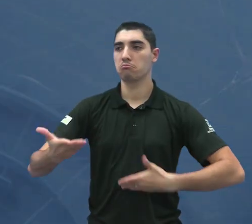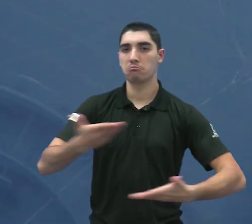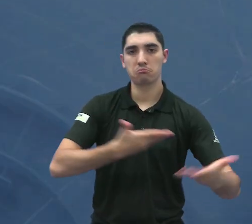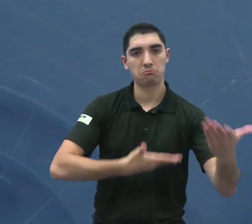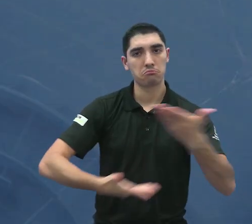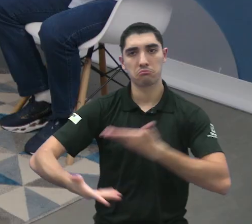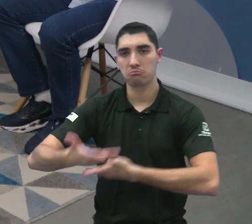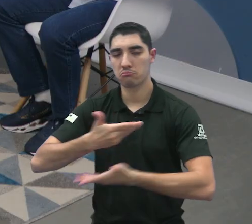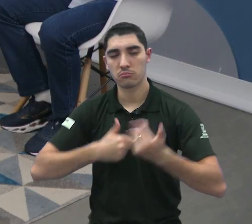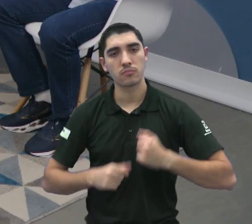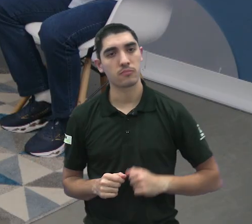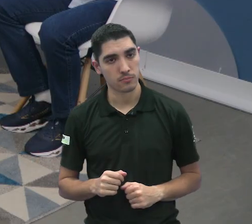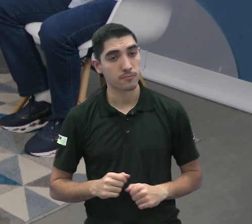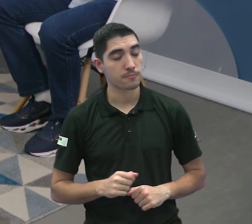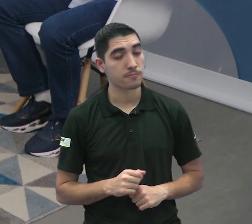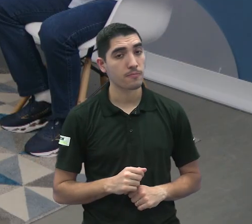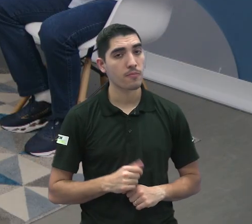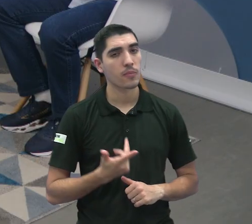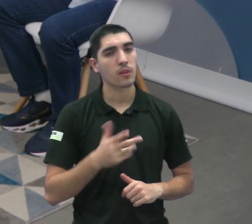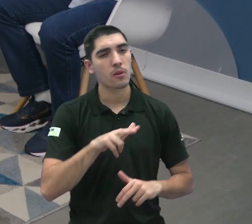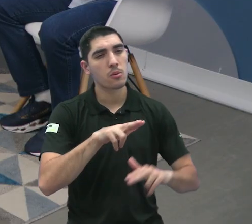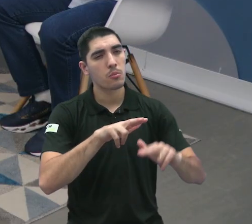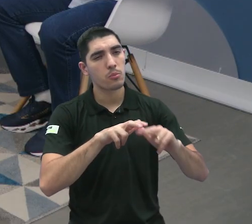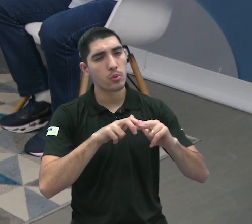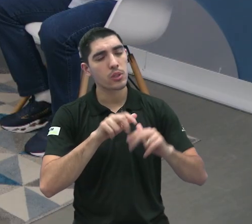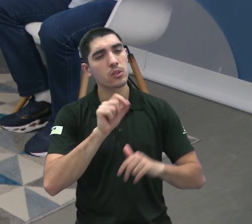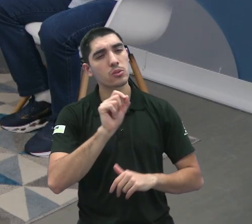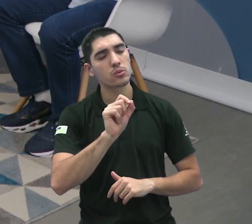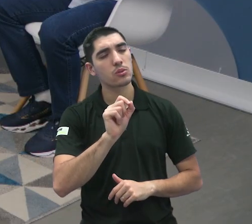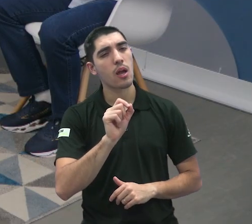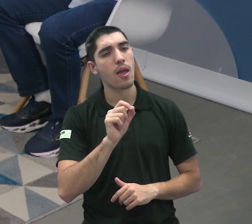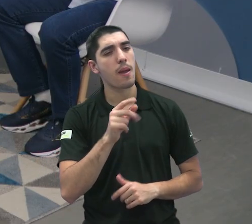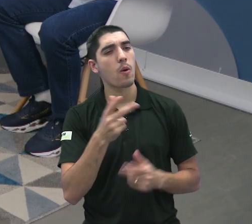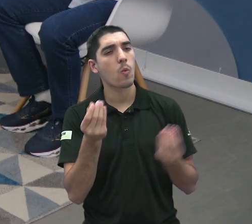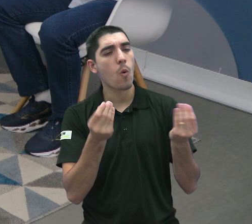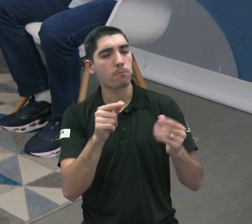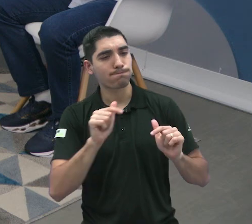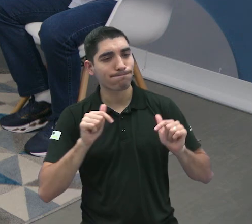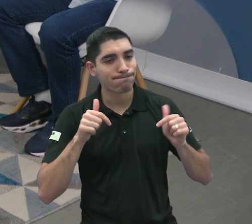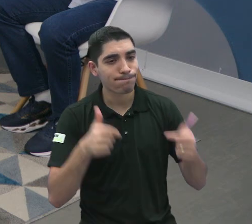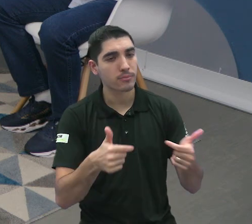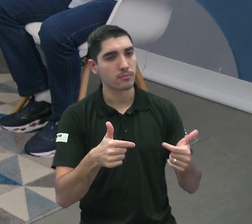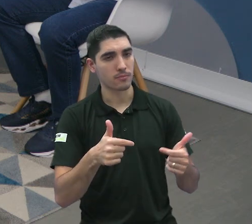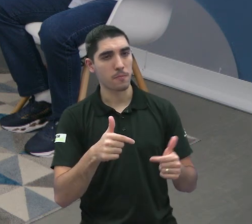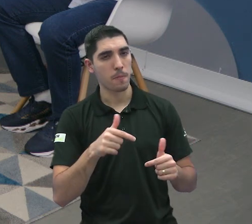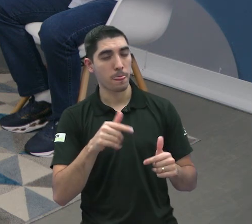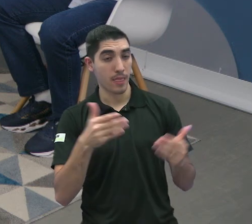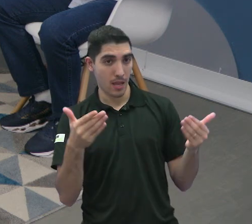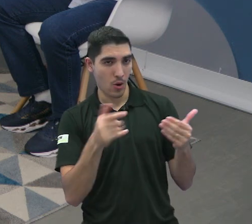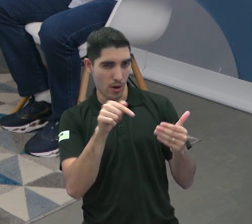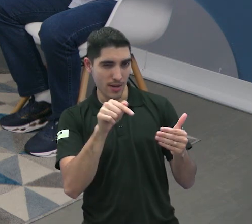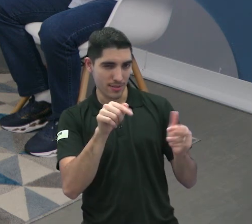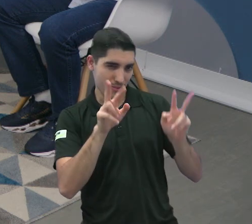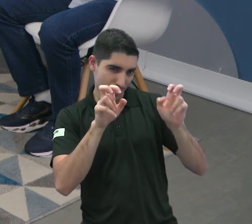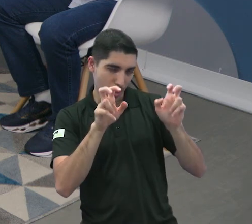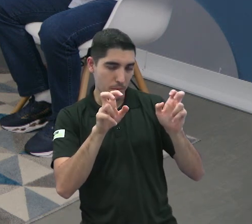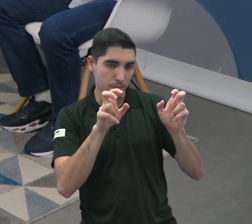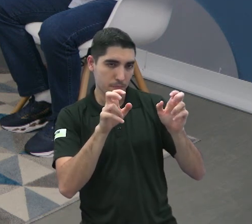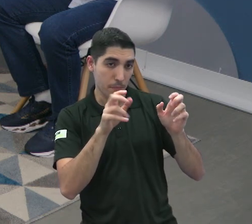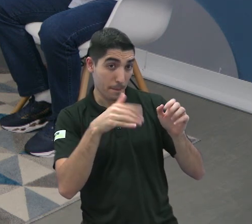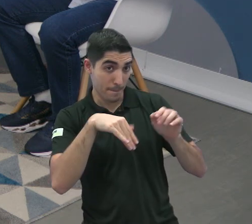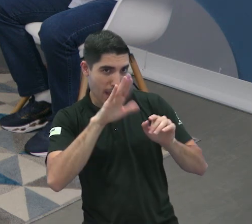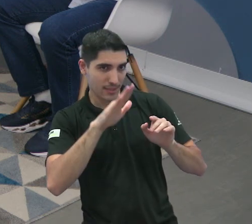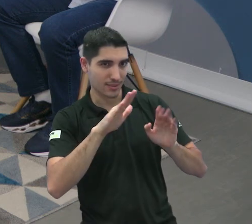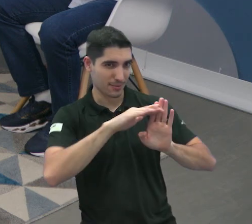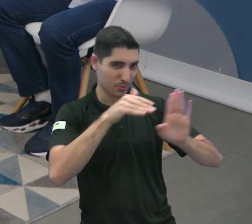né? E pensando justamente nessa questão da forma como a atuação é vista, né? Ampliando um pouco a conversa, professor, países que antes